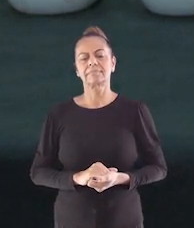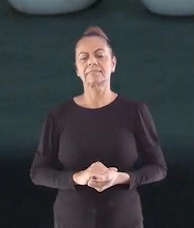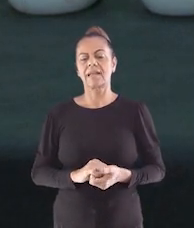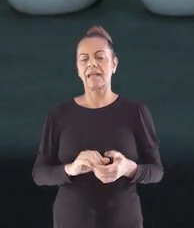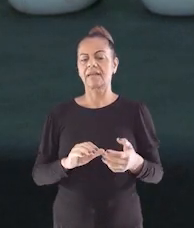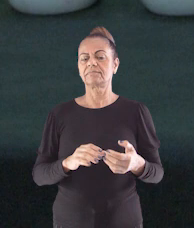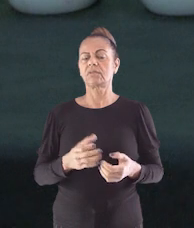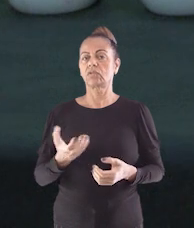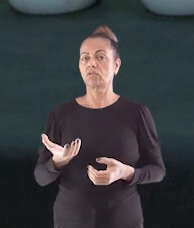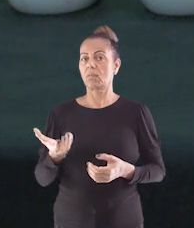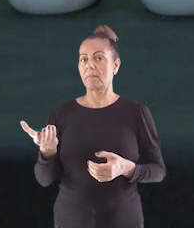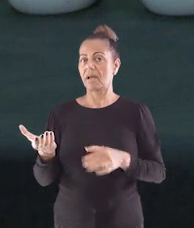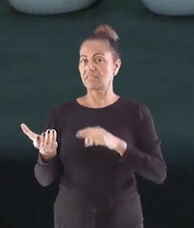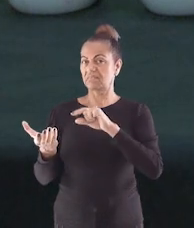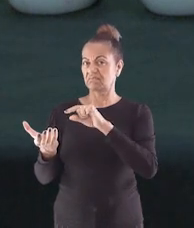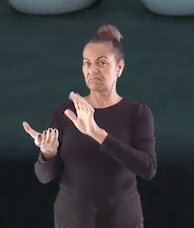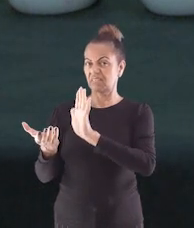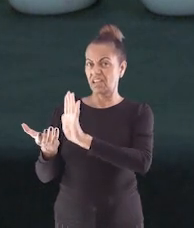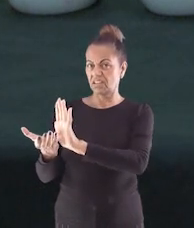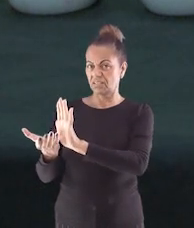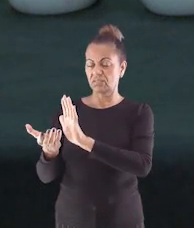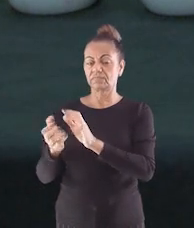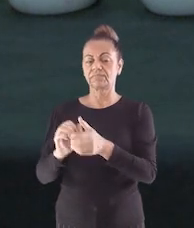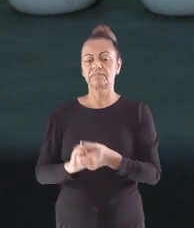Essa daqui eu vou guardar.